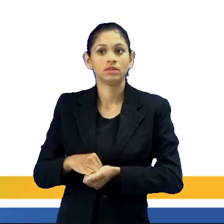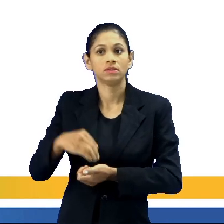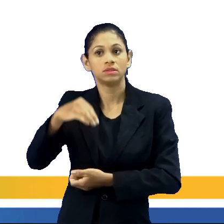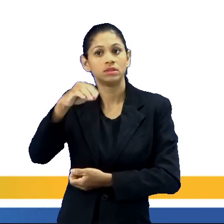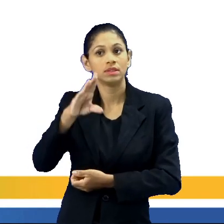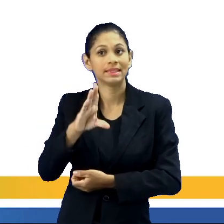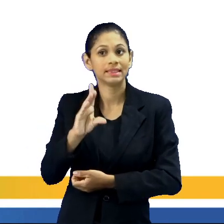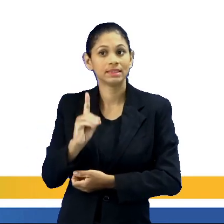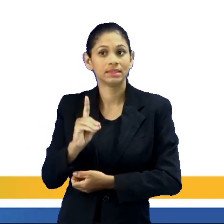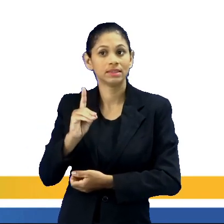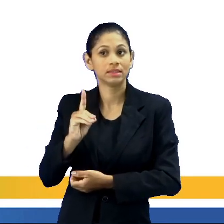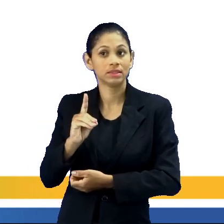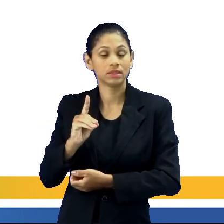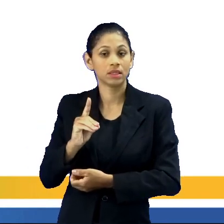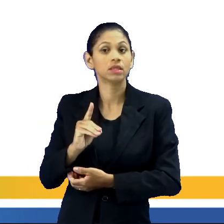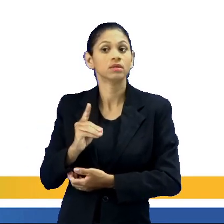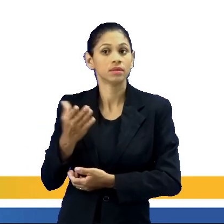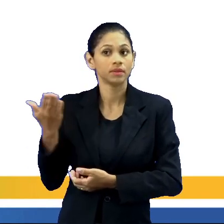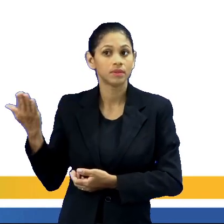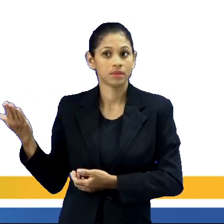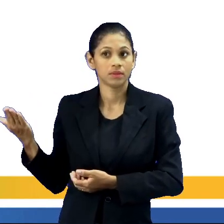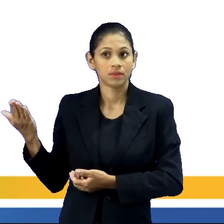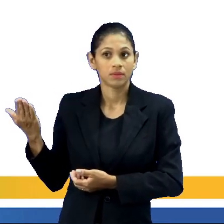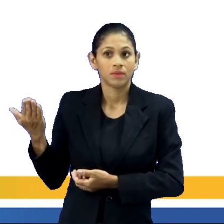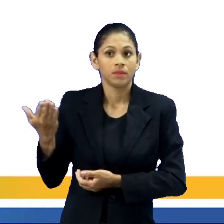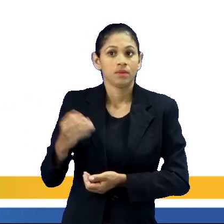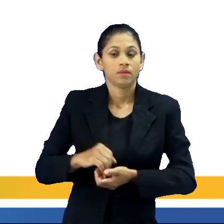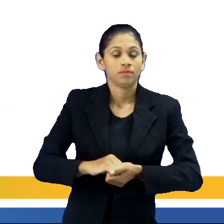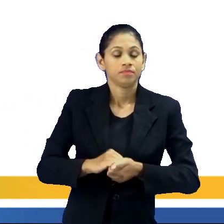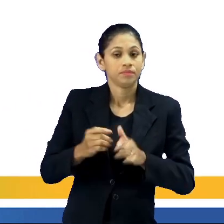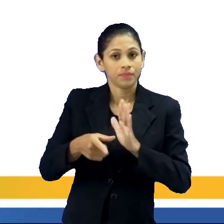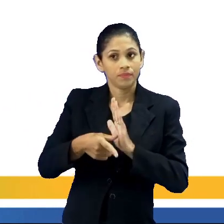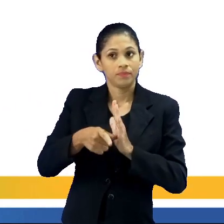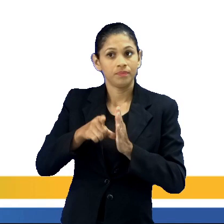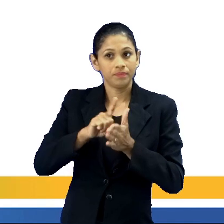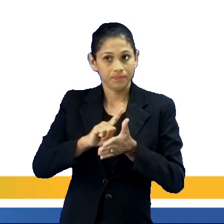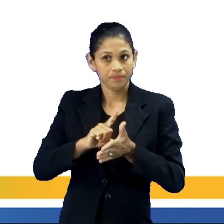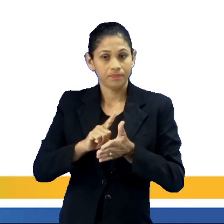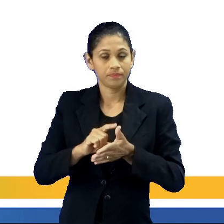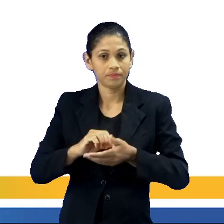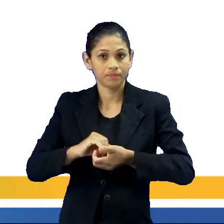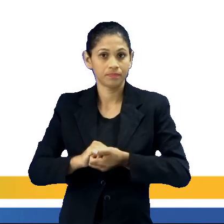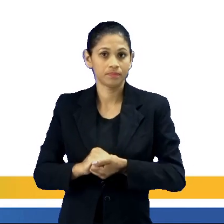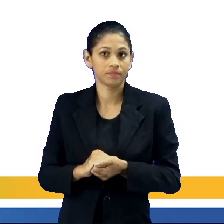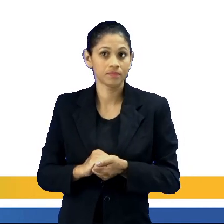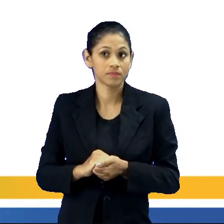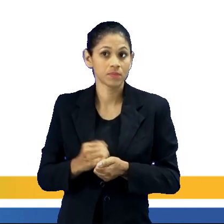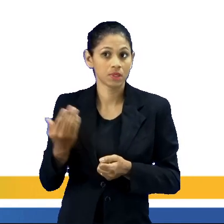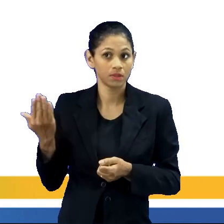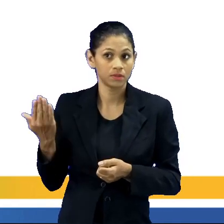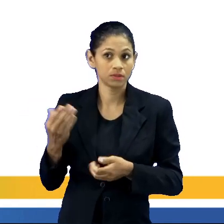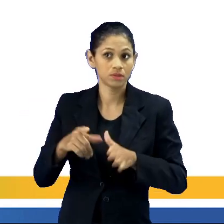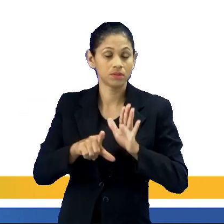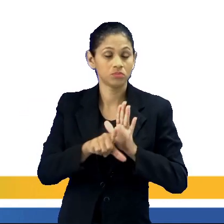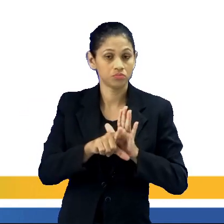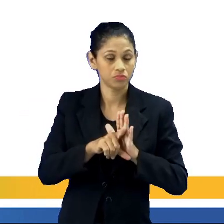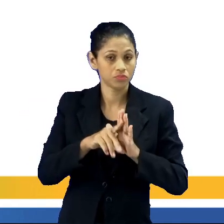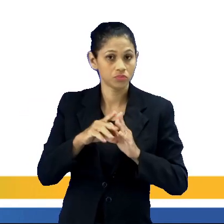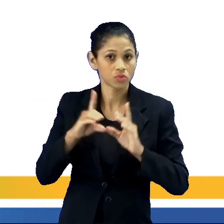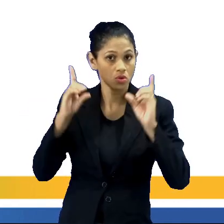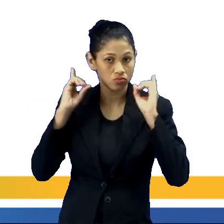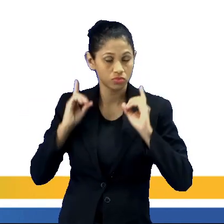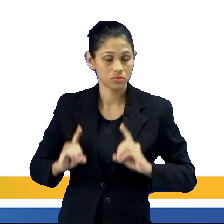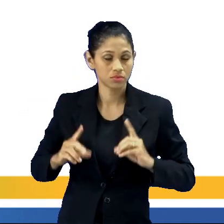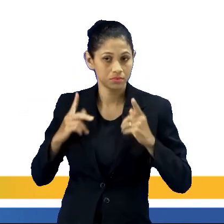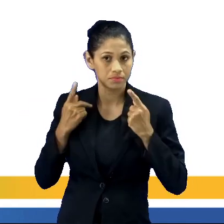Direitos Humanos. Só que antes, de ponderar a questão da Declaração Universal de Direitos Humanos, eu